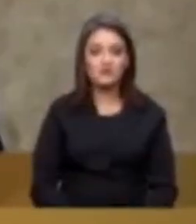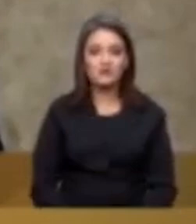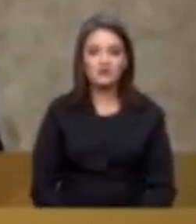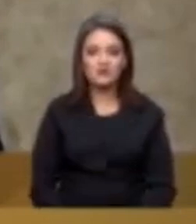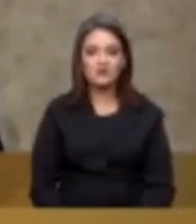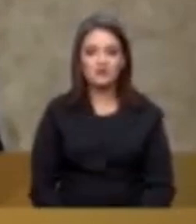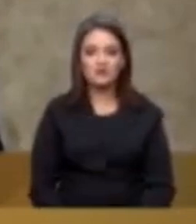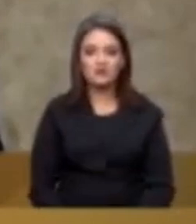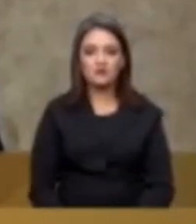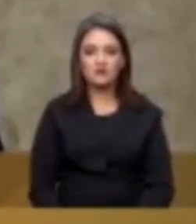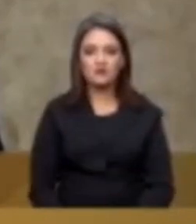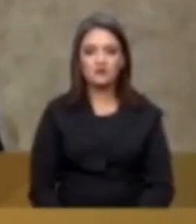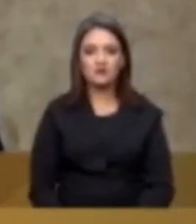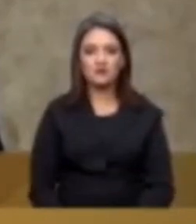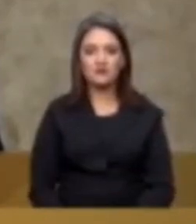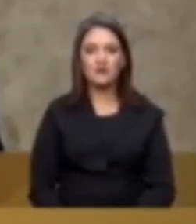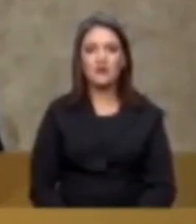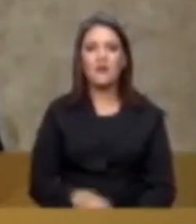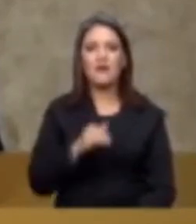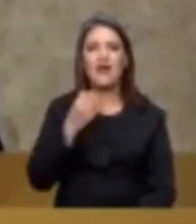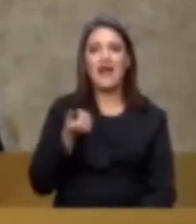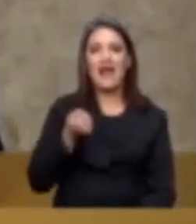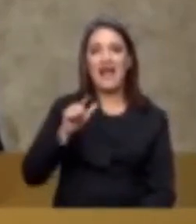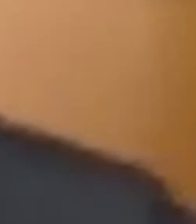Alguma Alexa participando da votação.